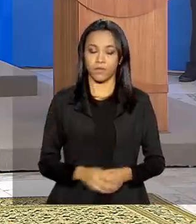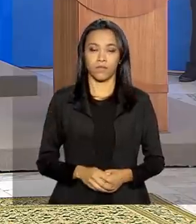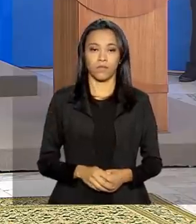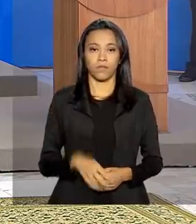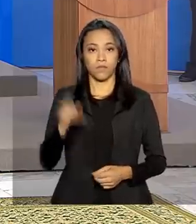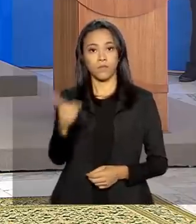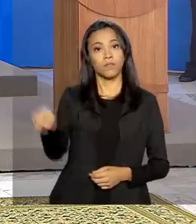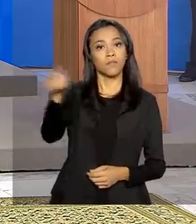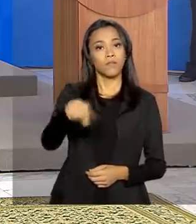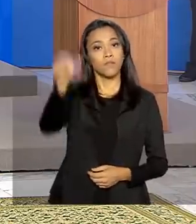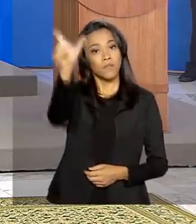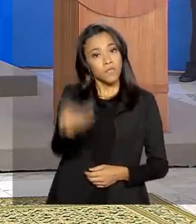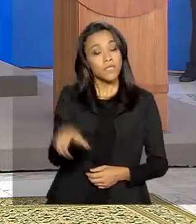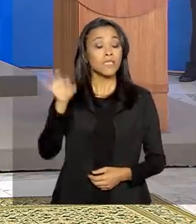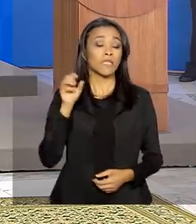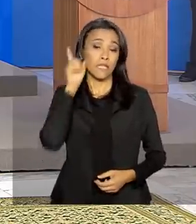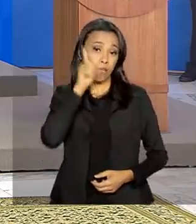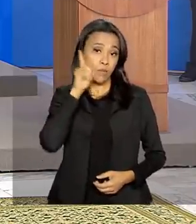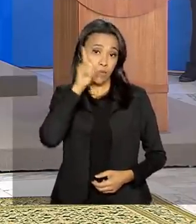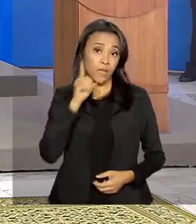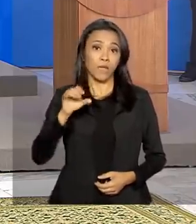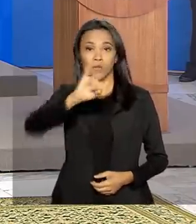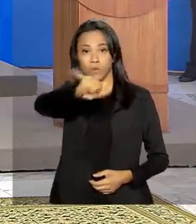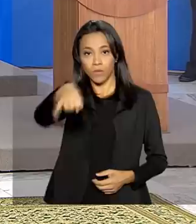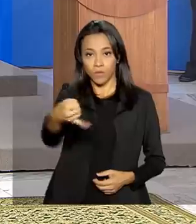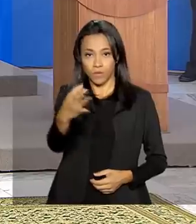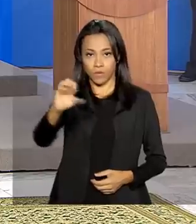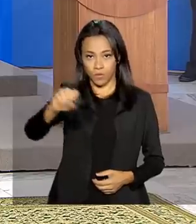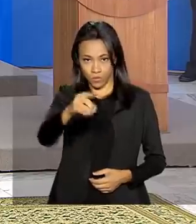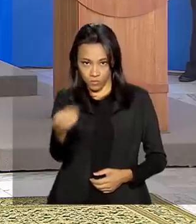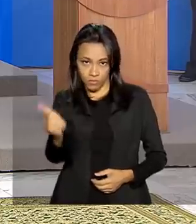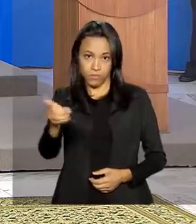senhor deputado joão campos